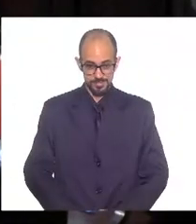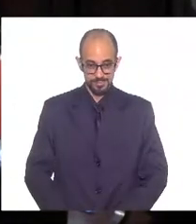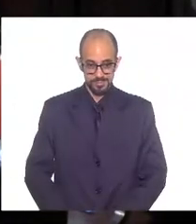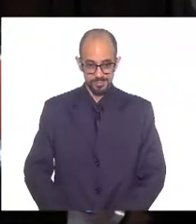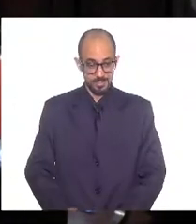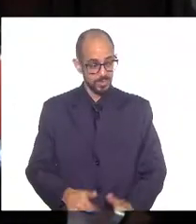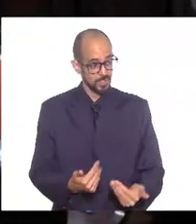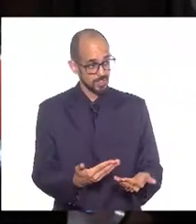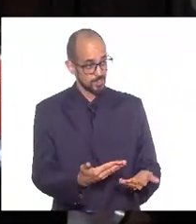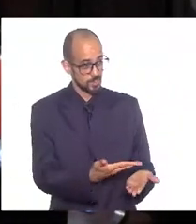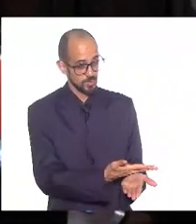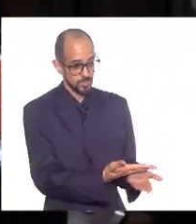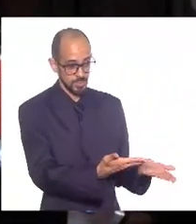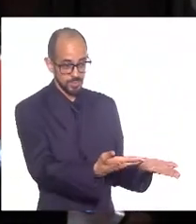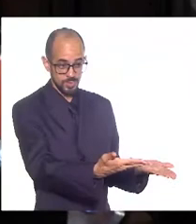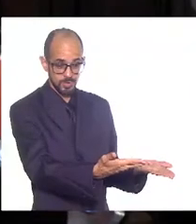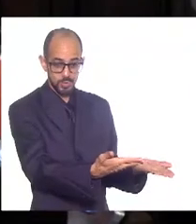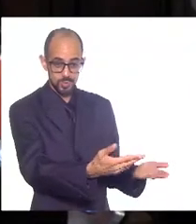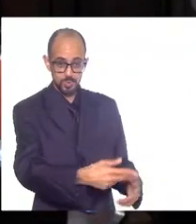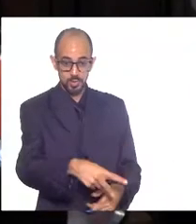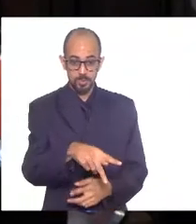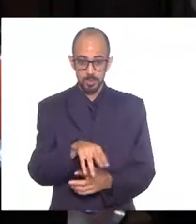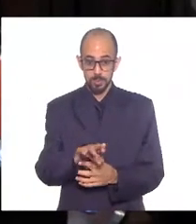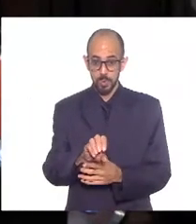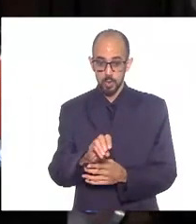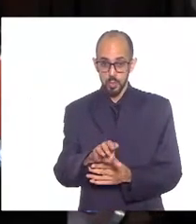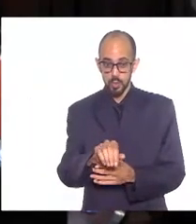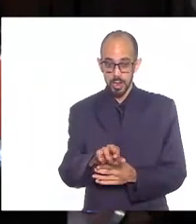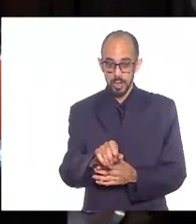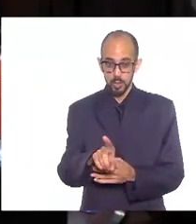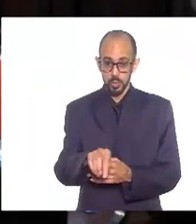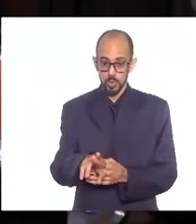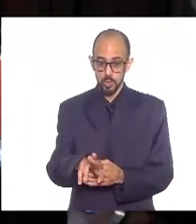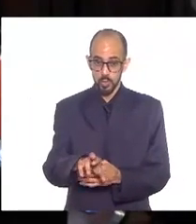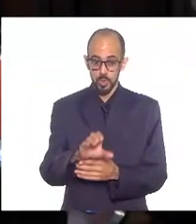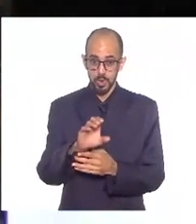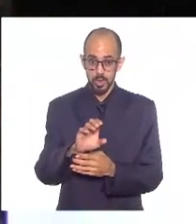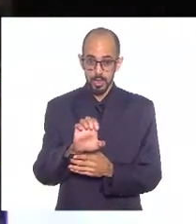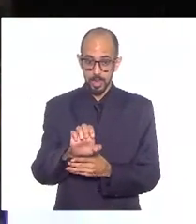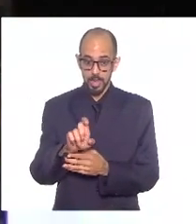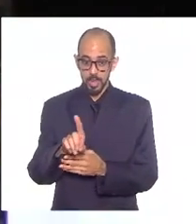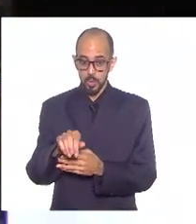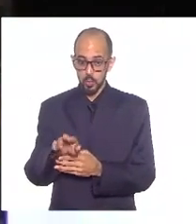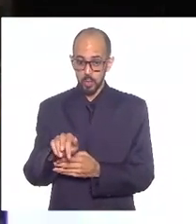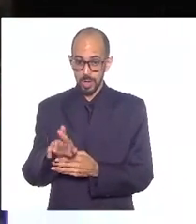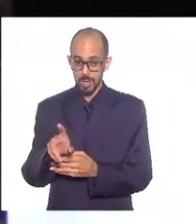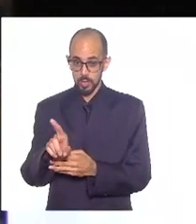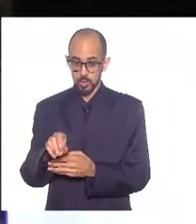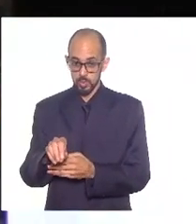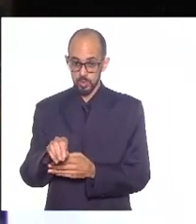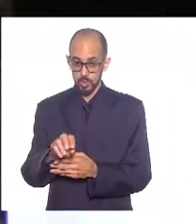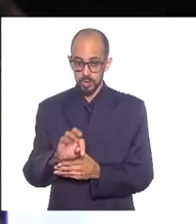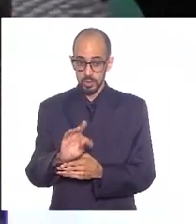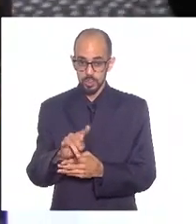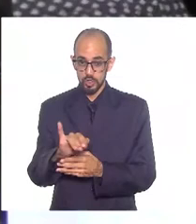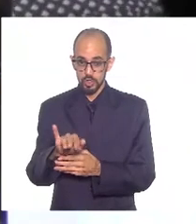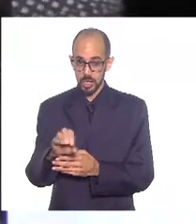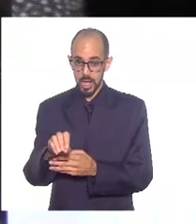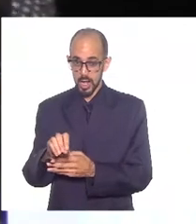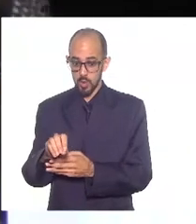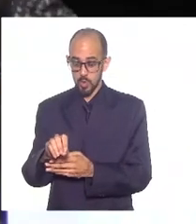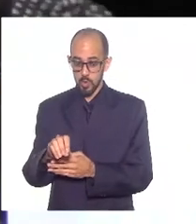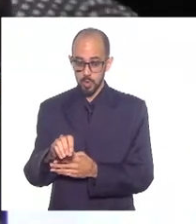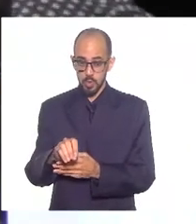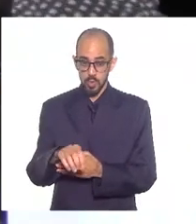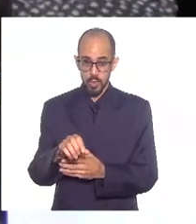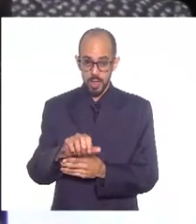Estão conosco Procurador-Geral da ANP, Evandro Caldas, Tiago Neves, Superintendente da Agência